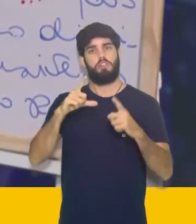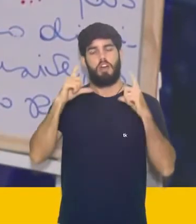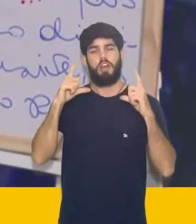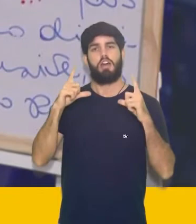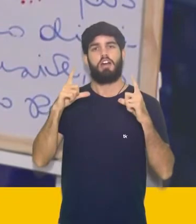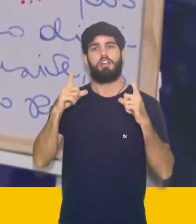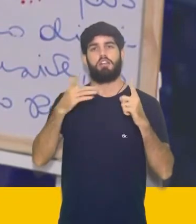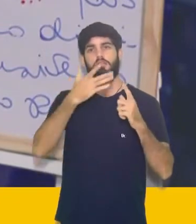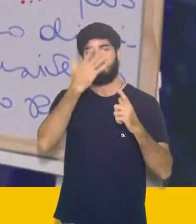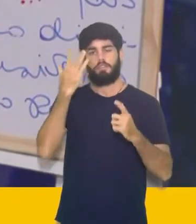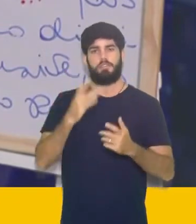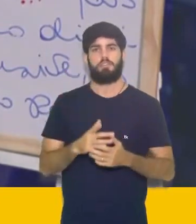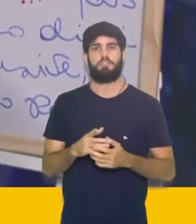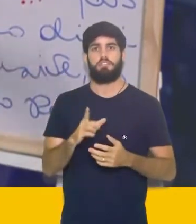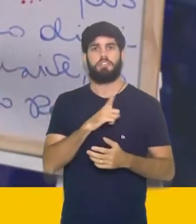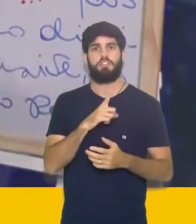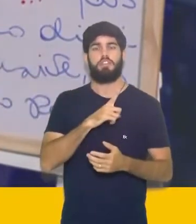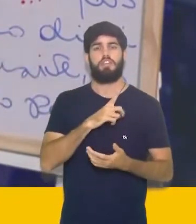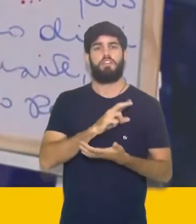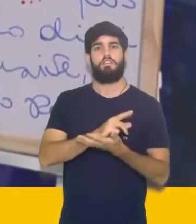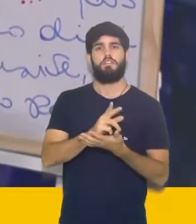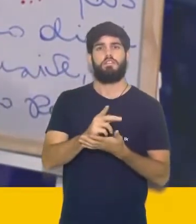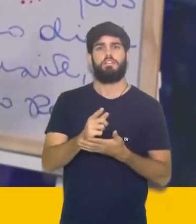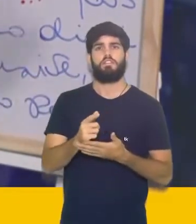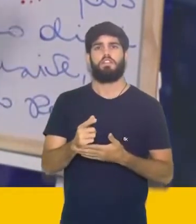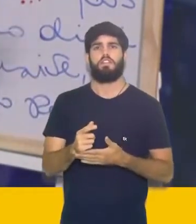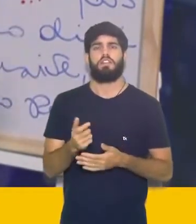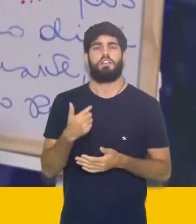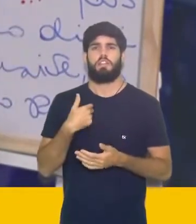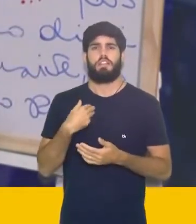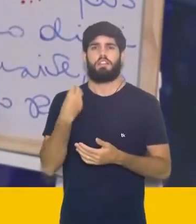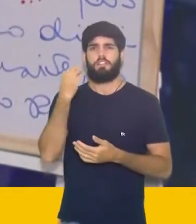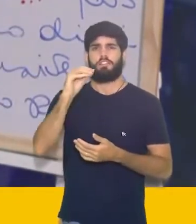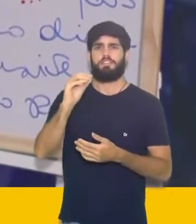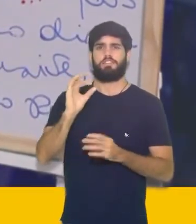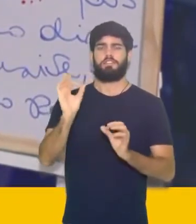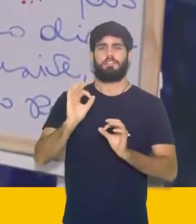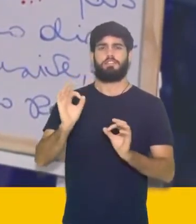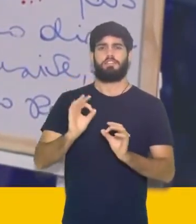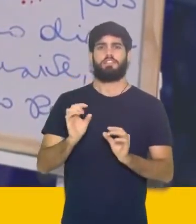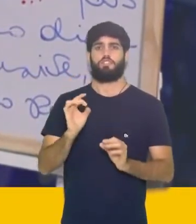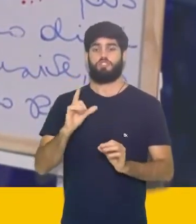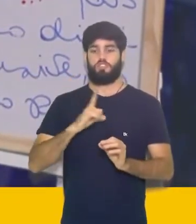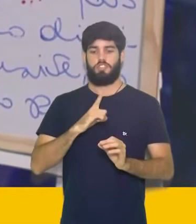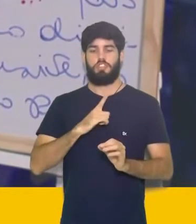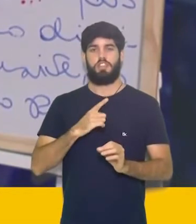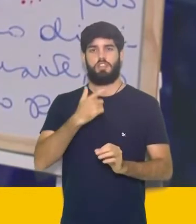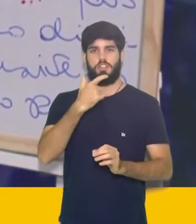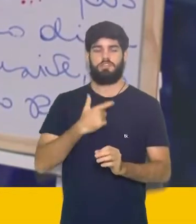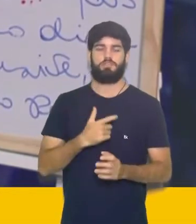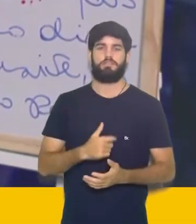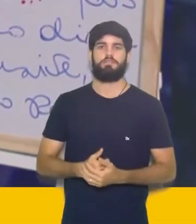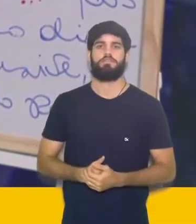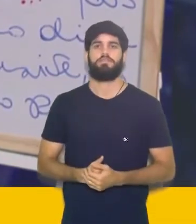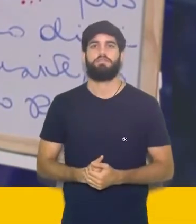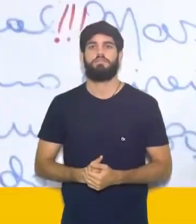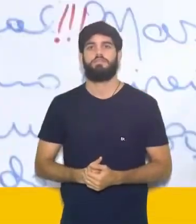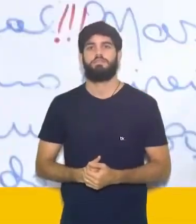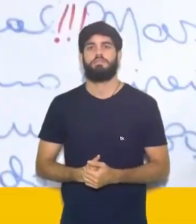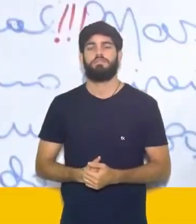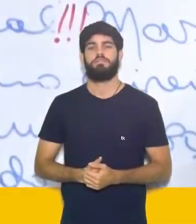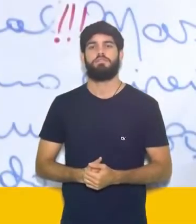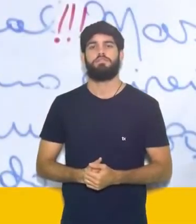em sala, é legal porque tem vários aí. Não, conselho, não põe não, porque... Mas a gente aqui só tem eu. Então, vamos lá.